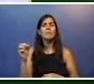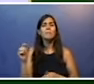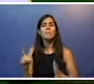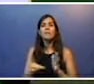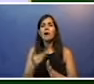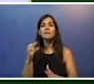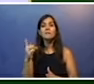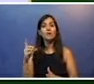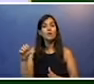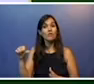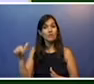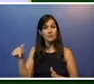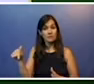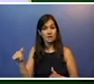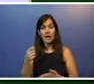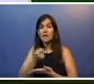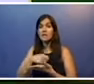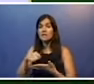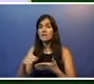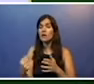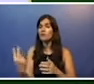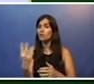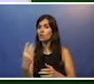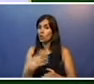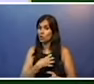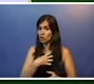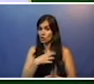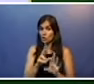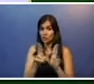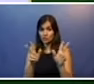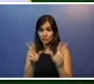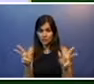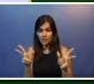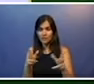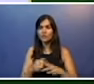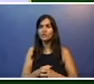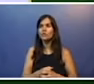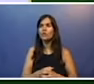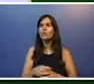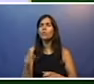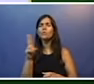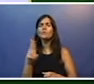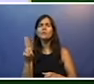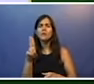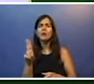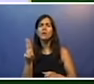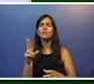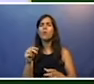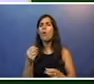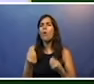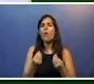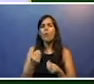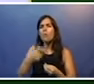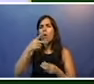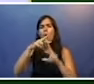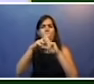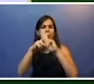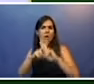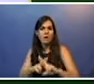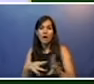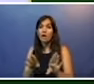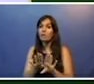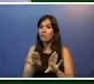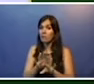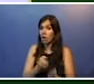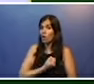197. Escreva de duas maneiras diferentes, usando o algarismo indo-arábicos, como podemos ler as